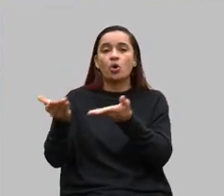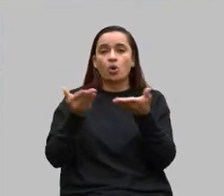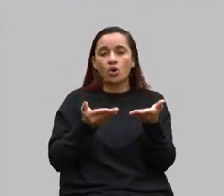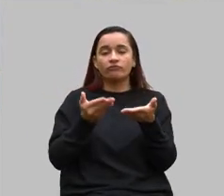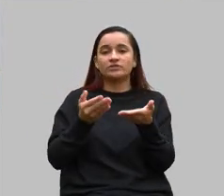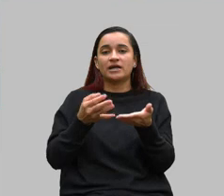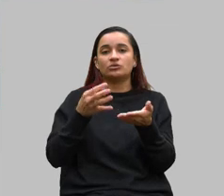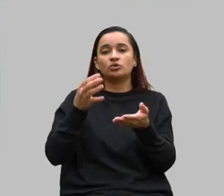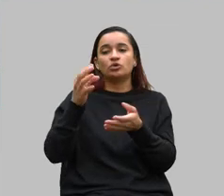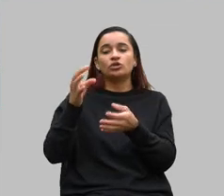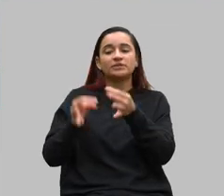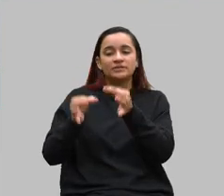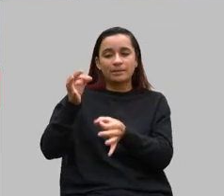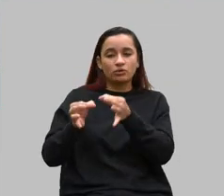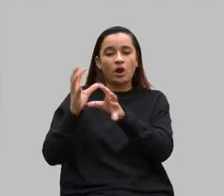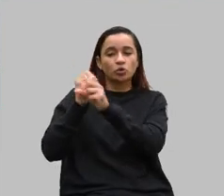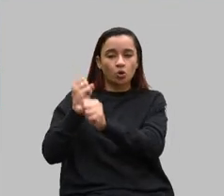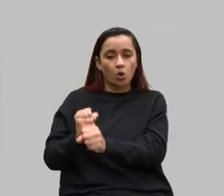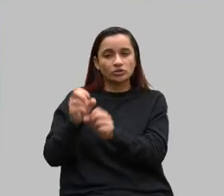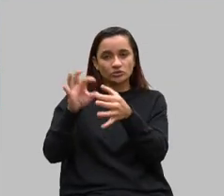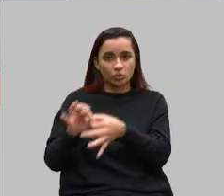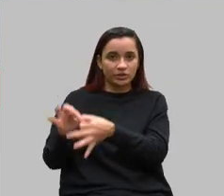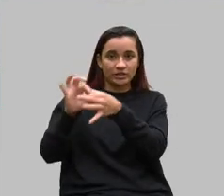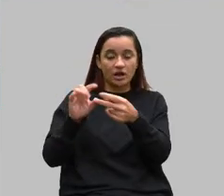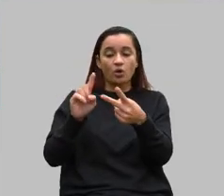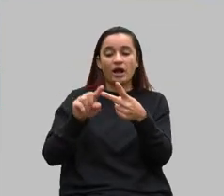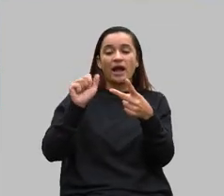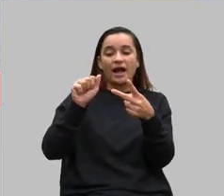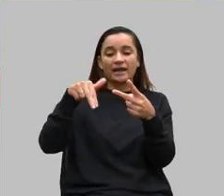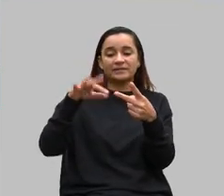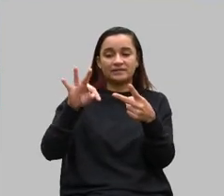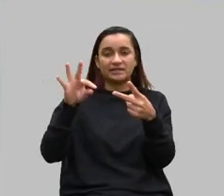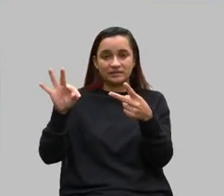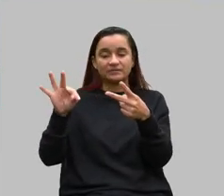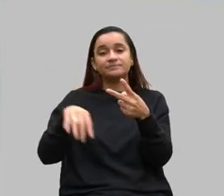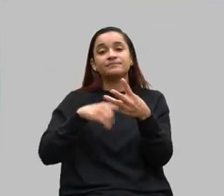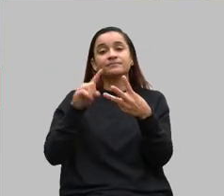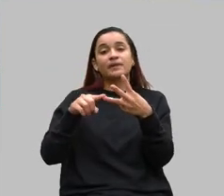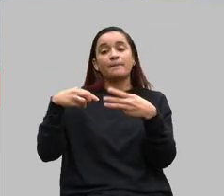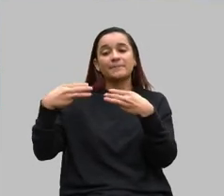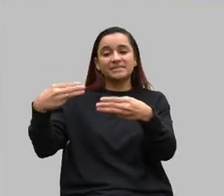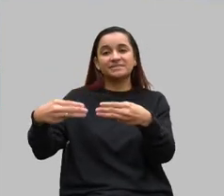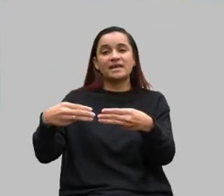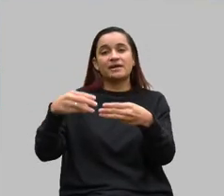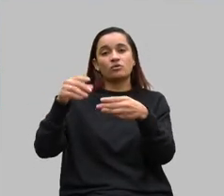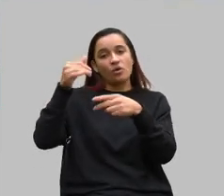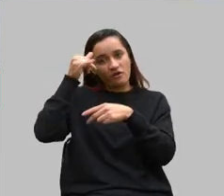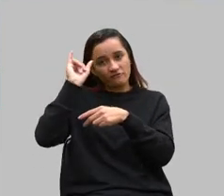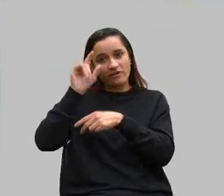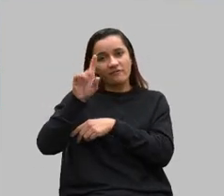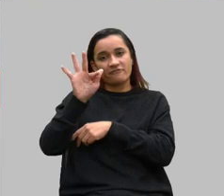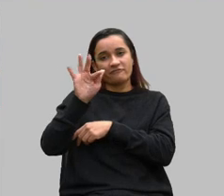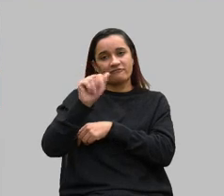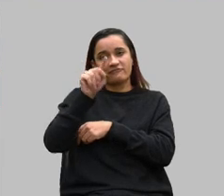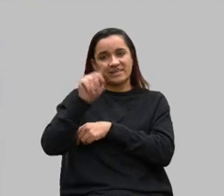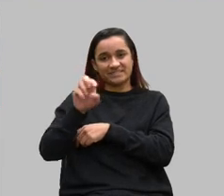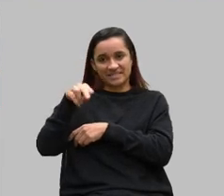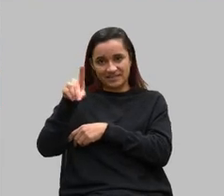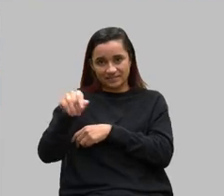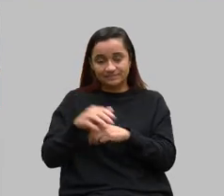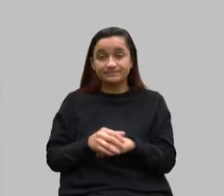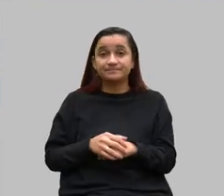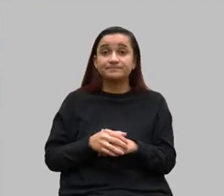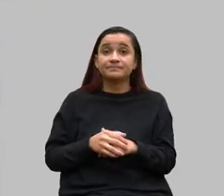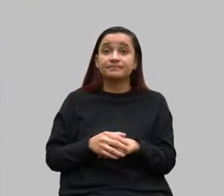União a agência nacional de transportes terrestres e o ministério da fazenda para citar da audiência mais um